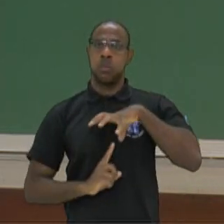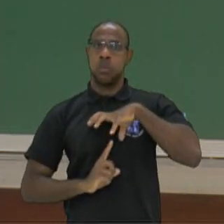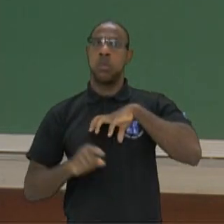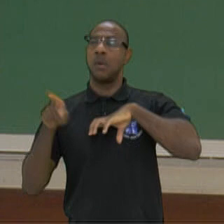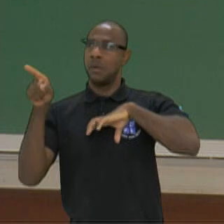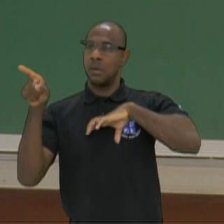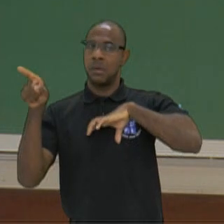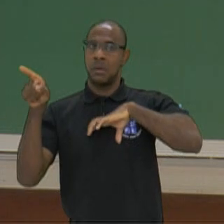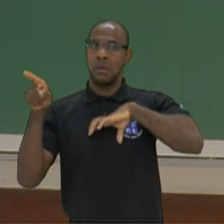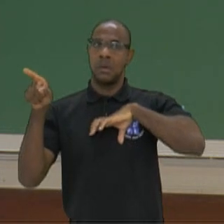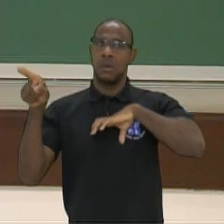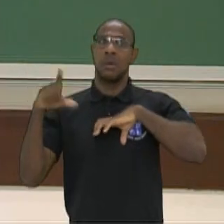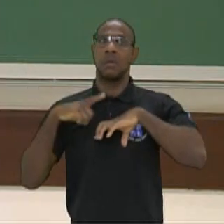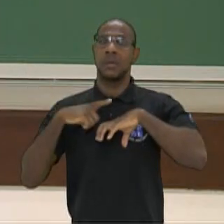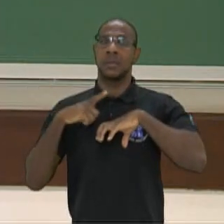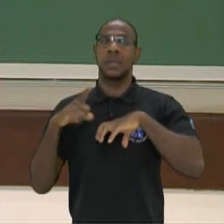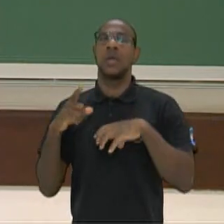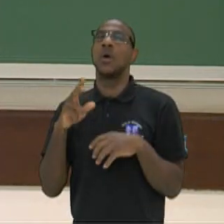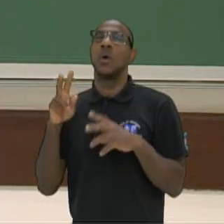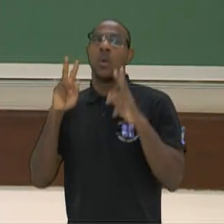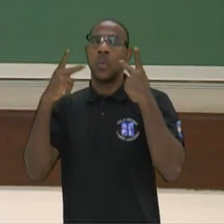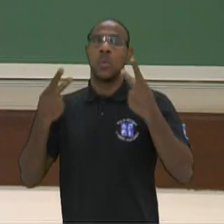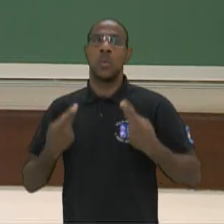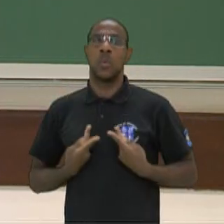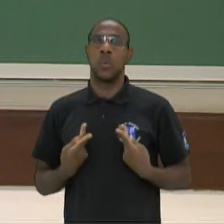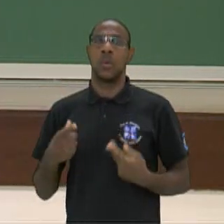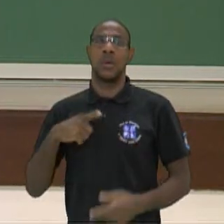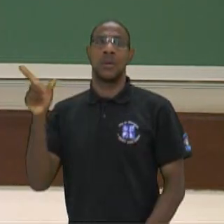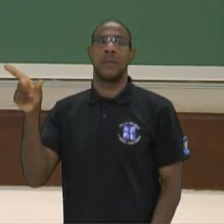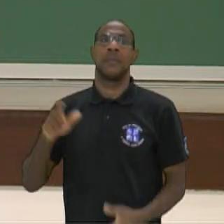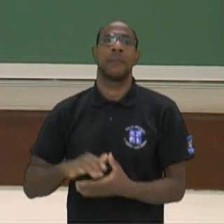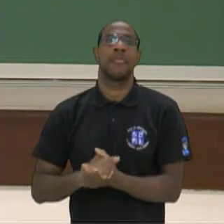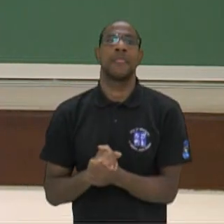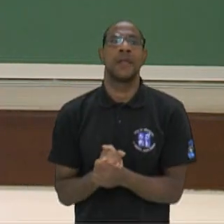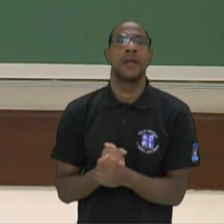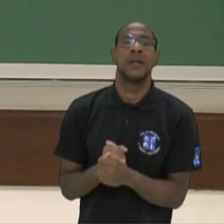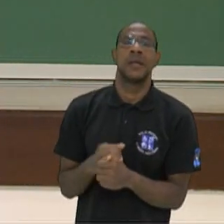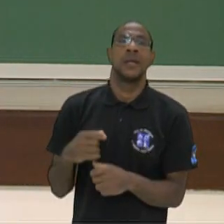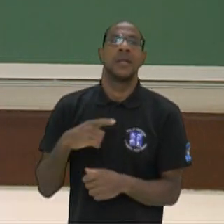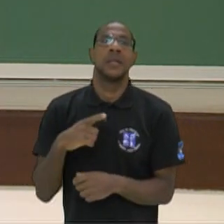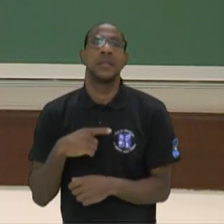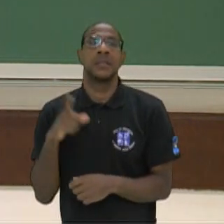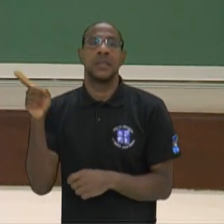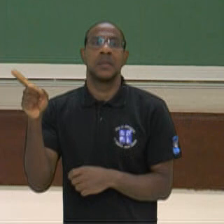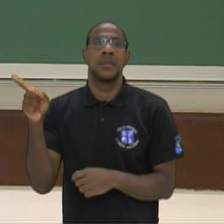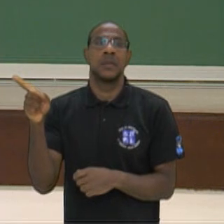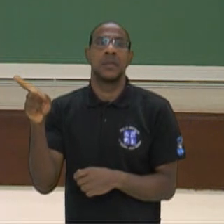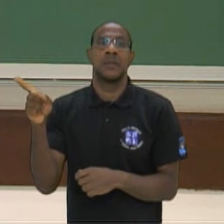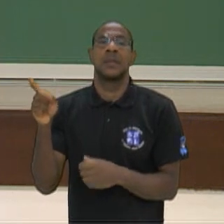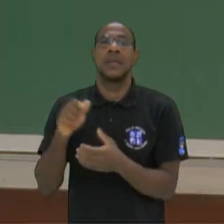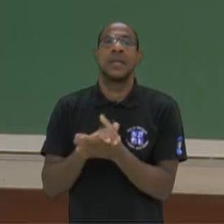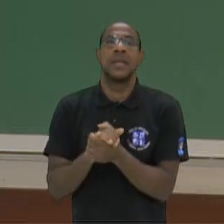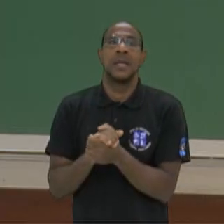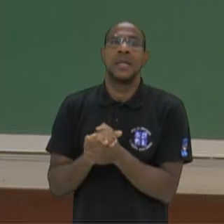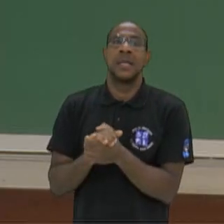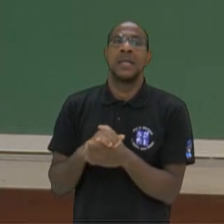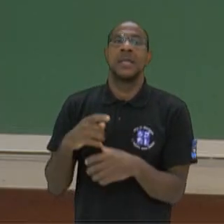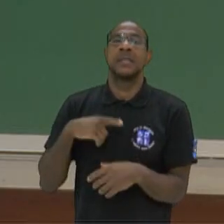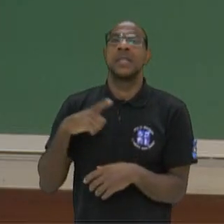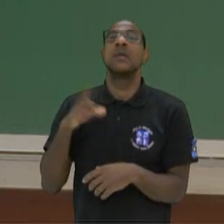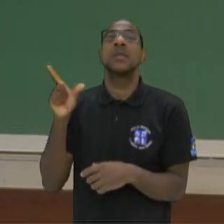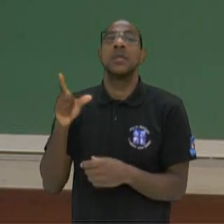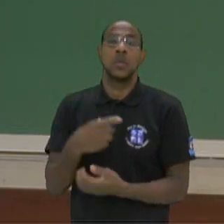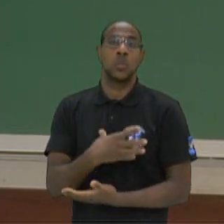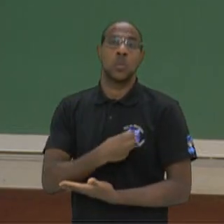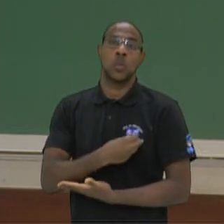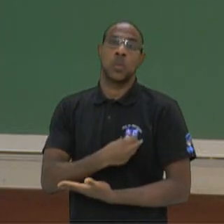deles, é a nutrição desse embrião, a respiração desse embrião, a excreção e a proteção dele contra